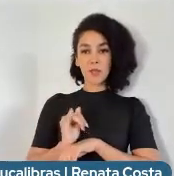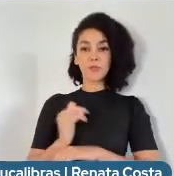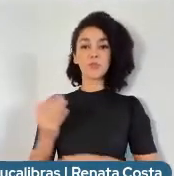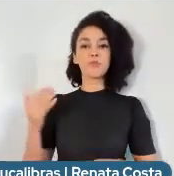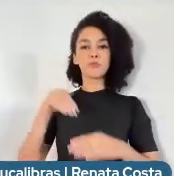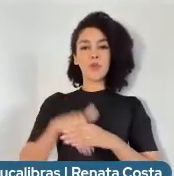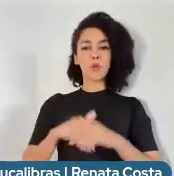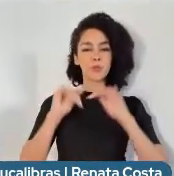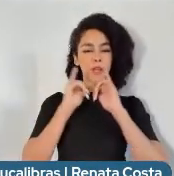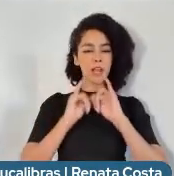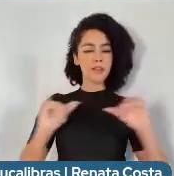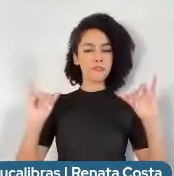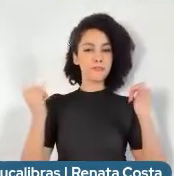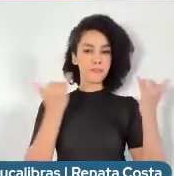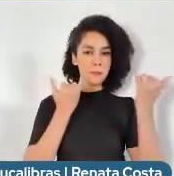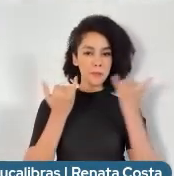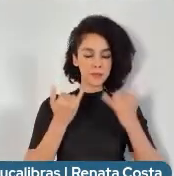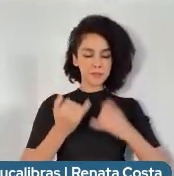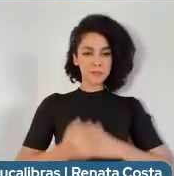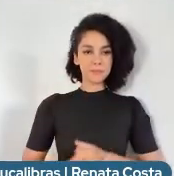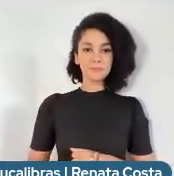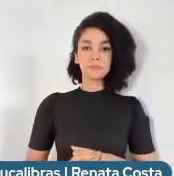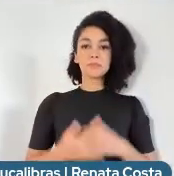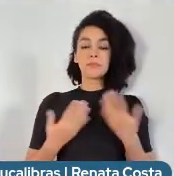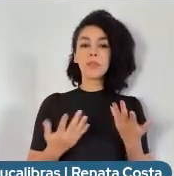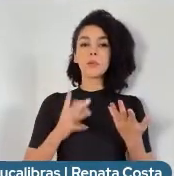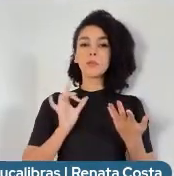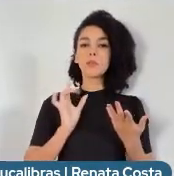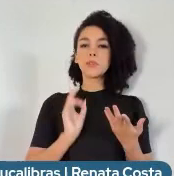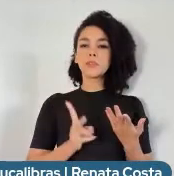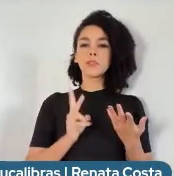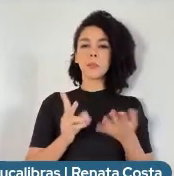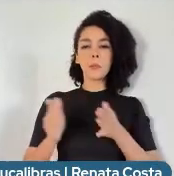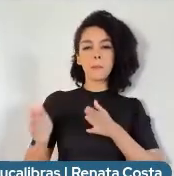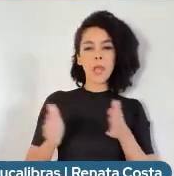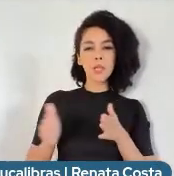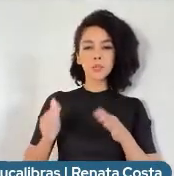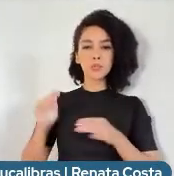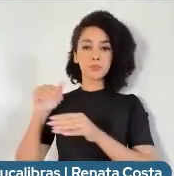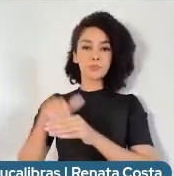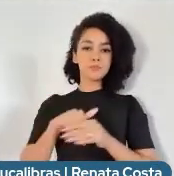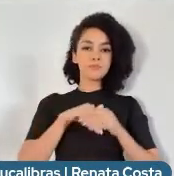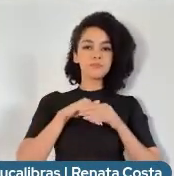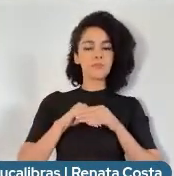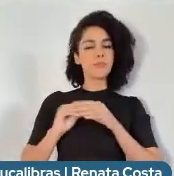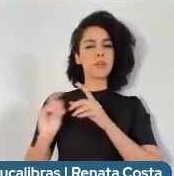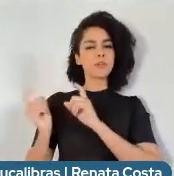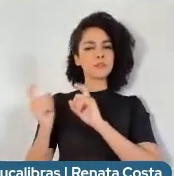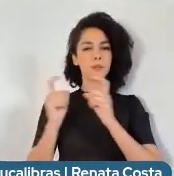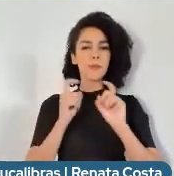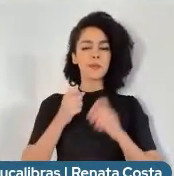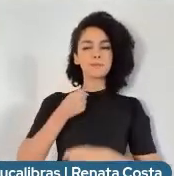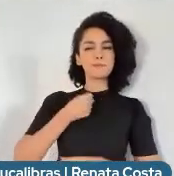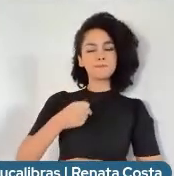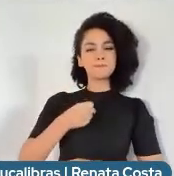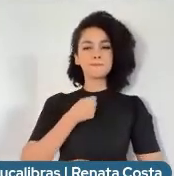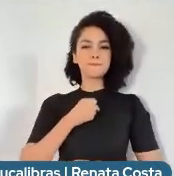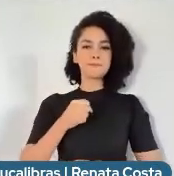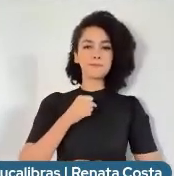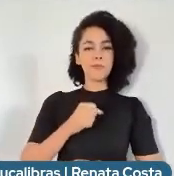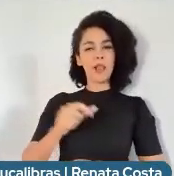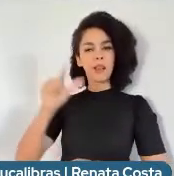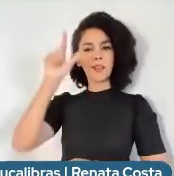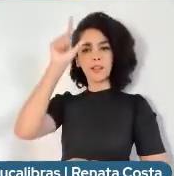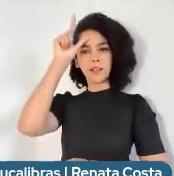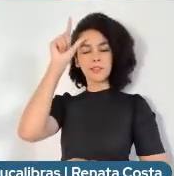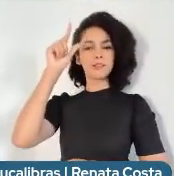Informado, que a cada período eleitoral debate com lideranças do